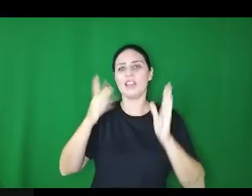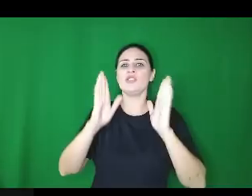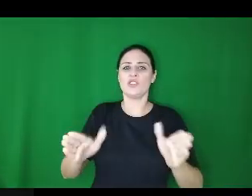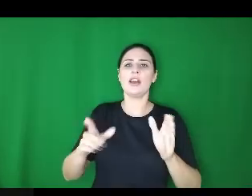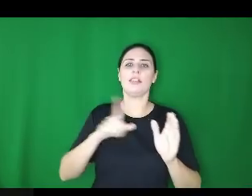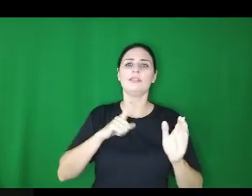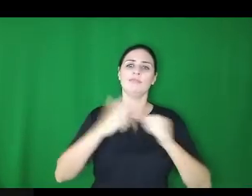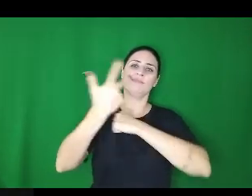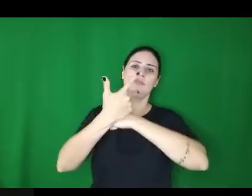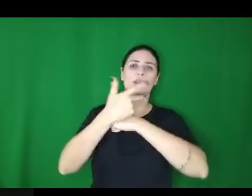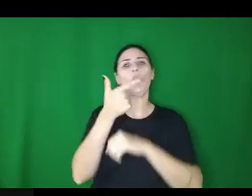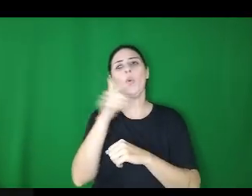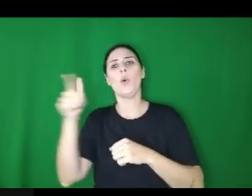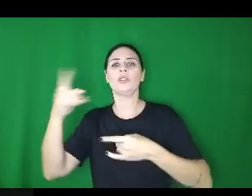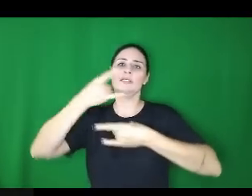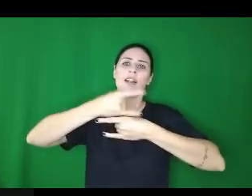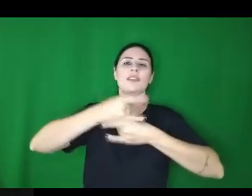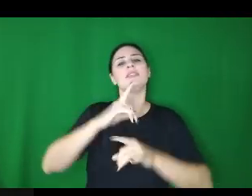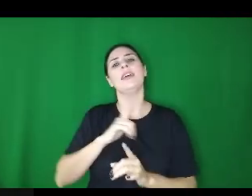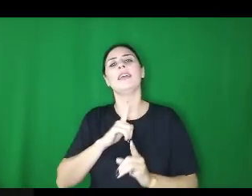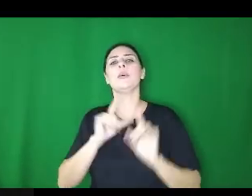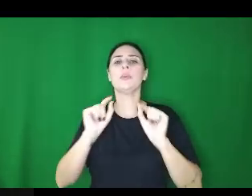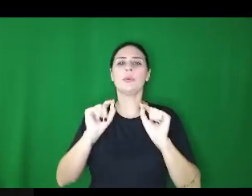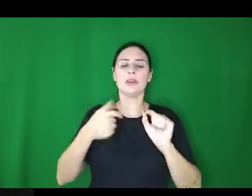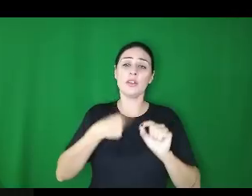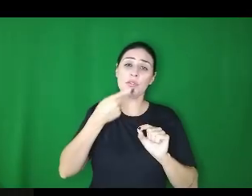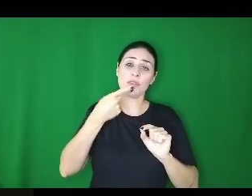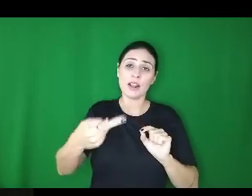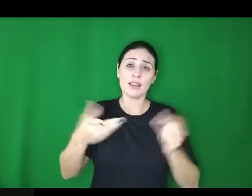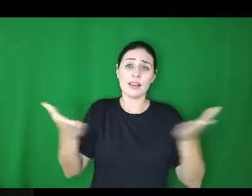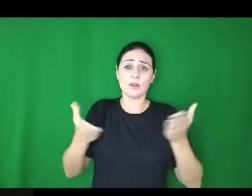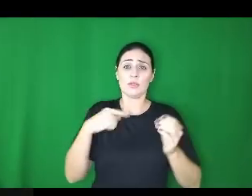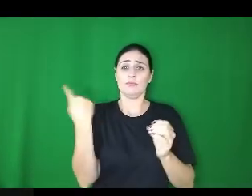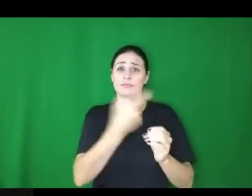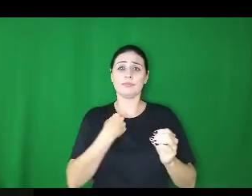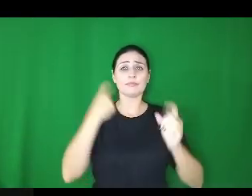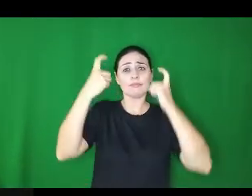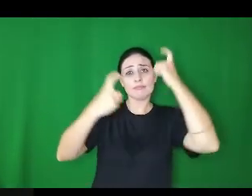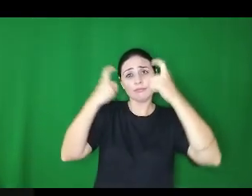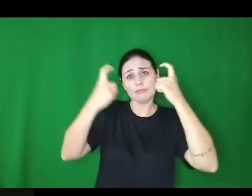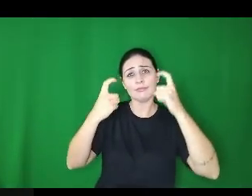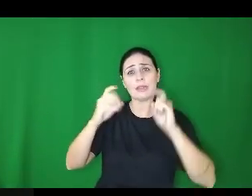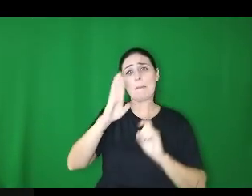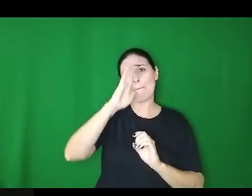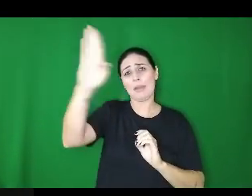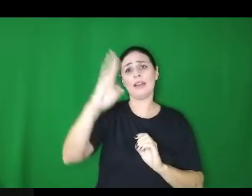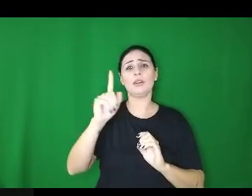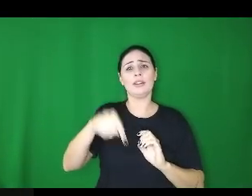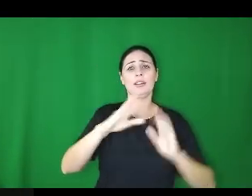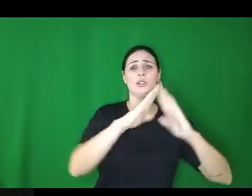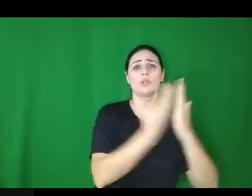era a implementação, se era BNCC, se não era BNCC, se era uma linha, se era outra linha, era como a